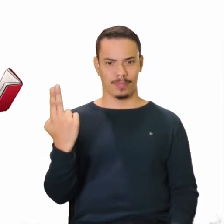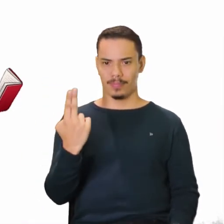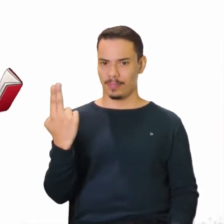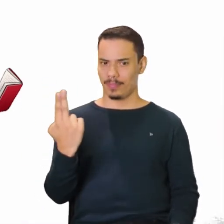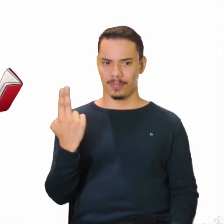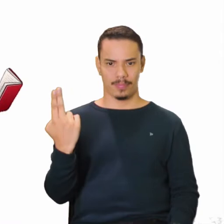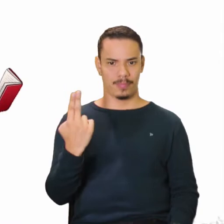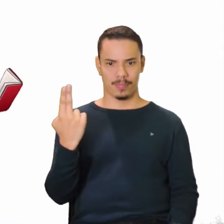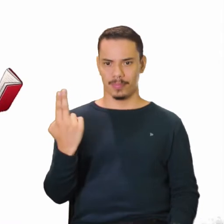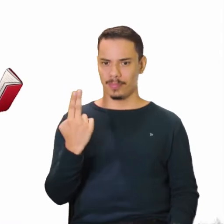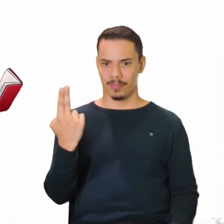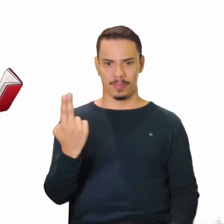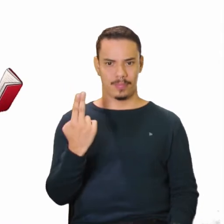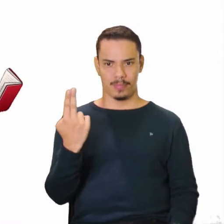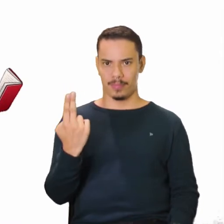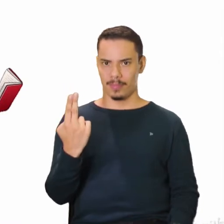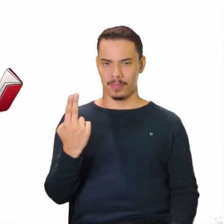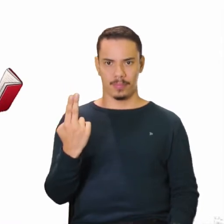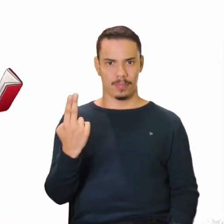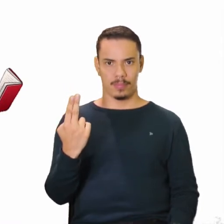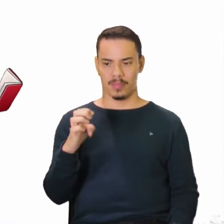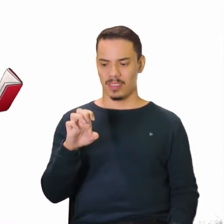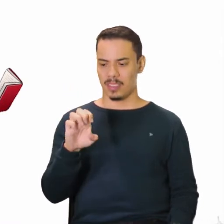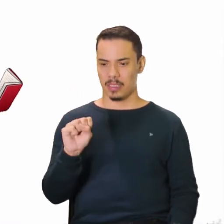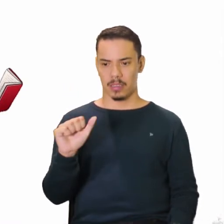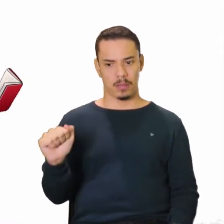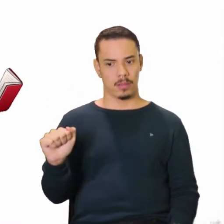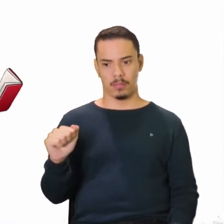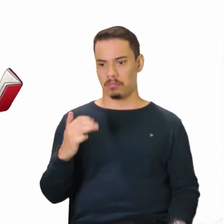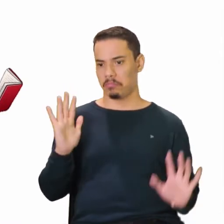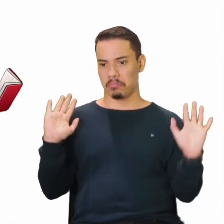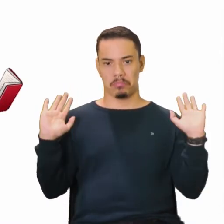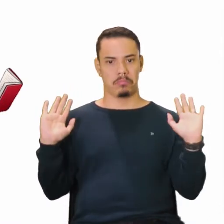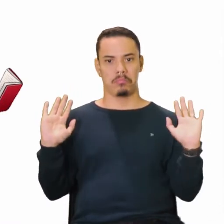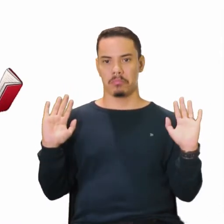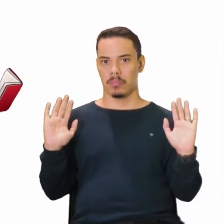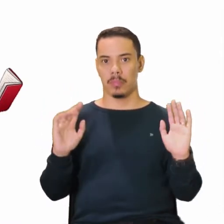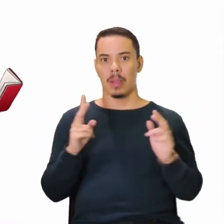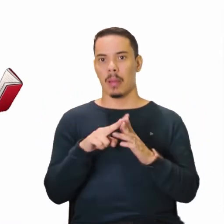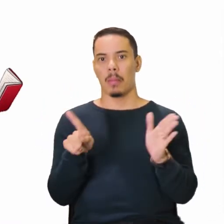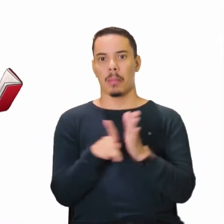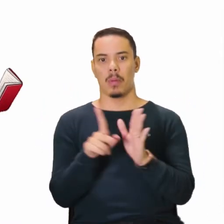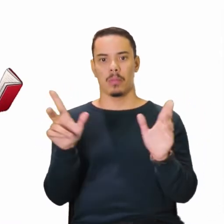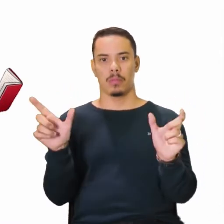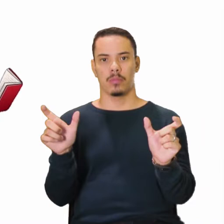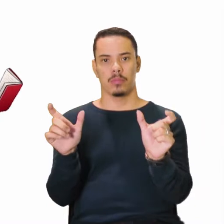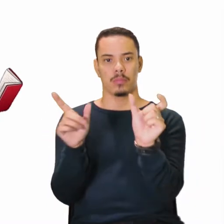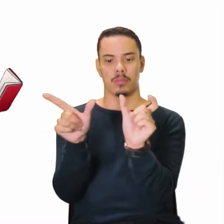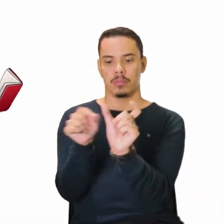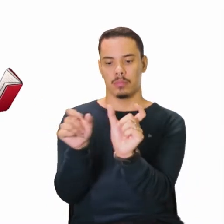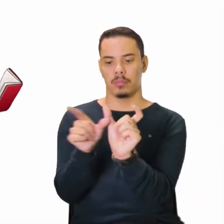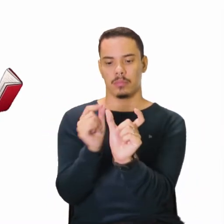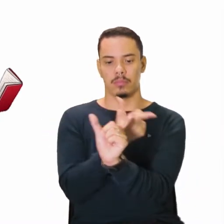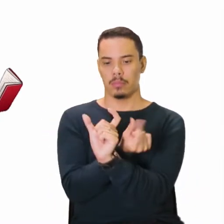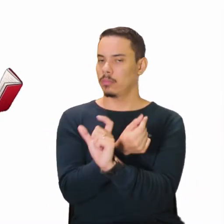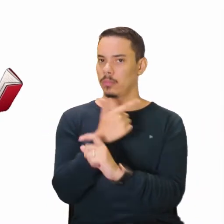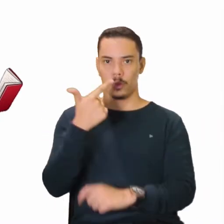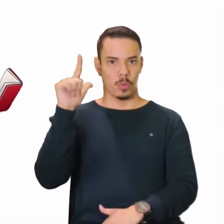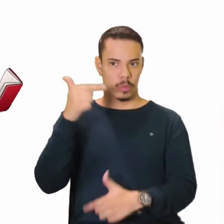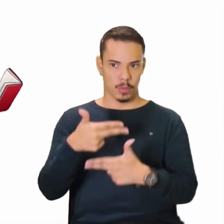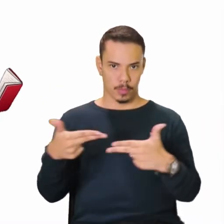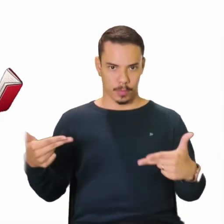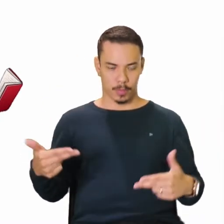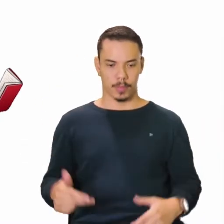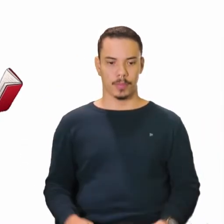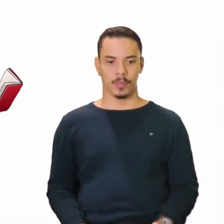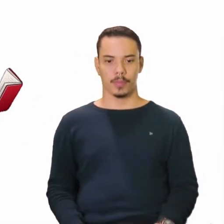para outra classificação, ESA, né? Aí se torna um sufixo. Então, não dá de jeito nenhum. Pronto, vamos para outra